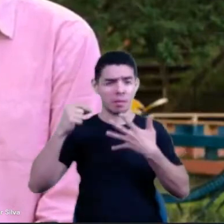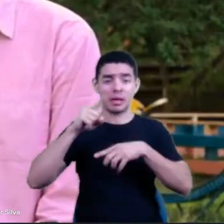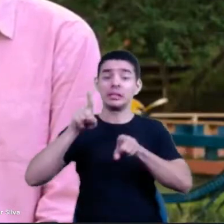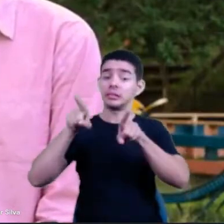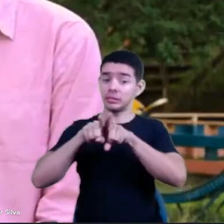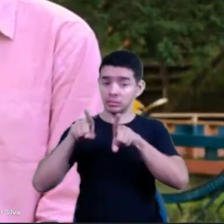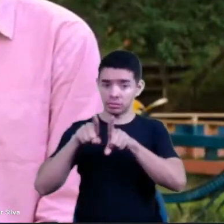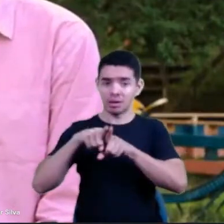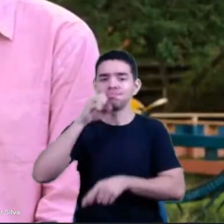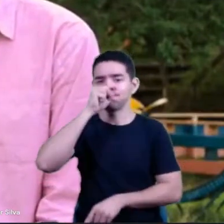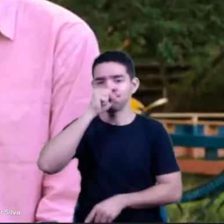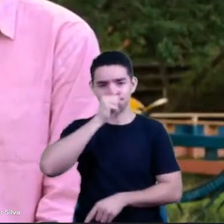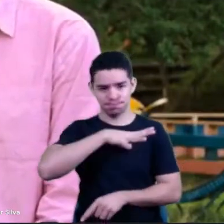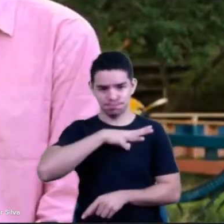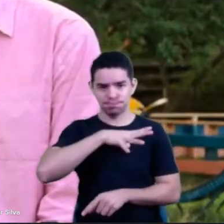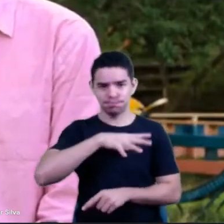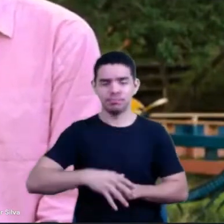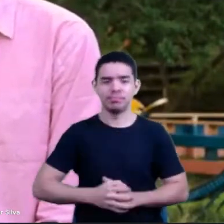entre elas até o abuso sexual.